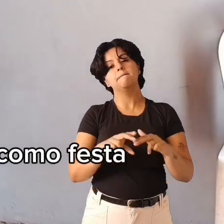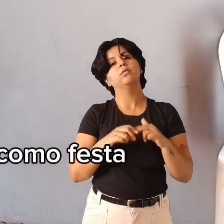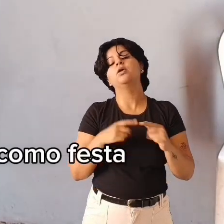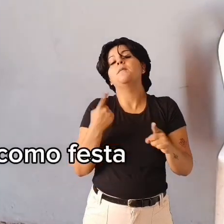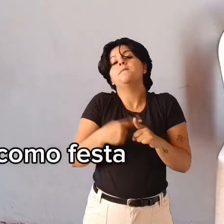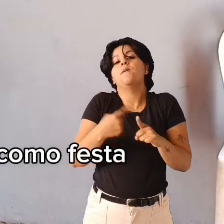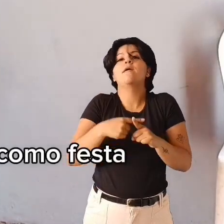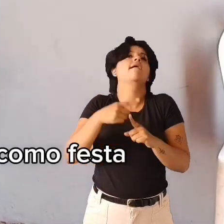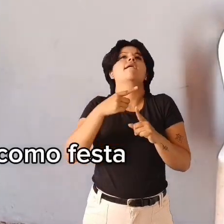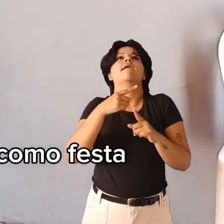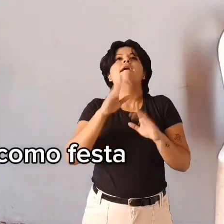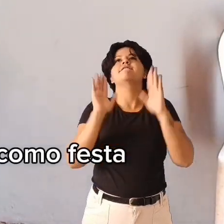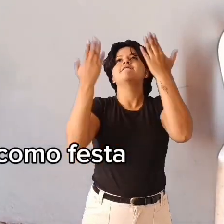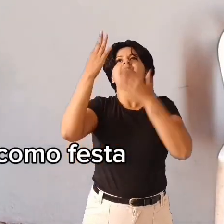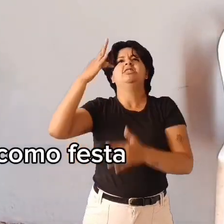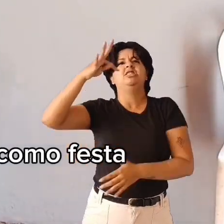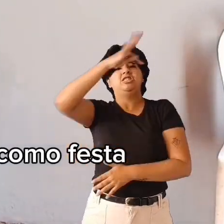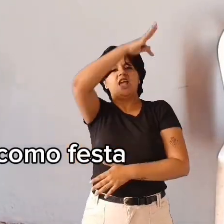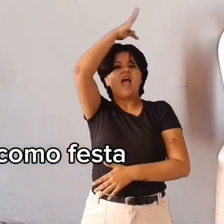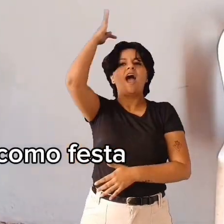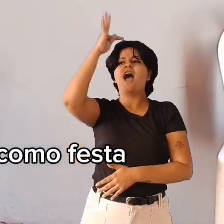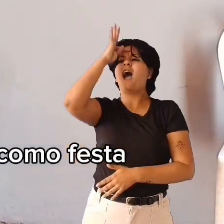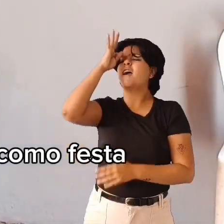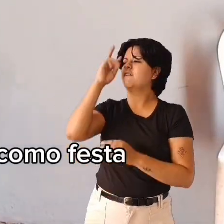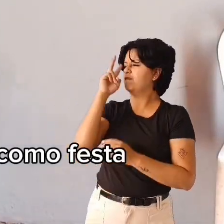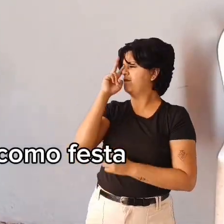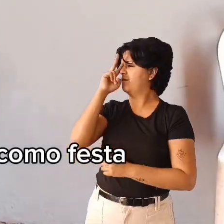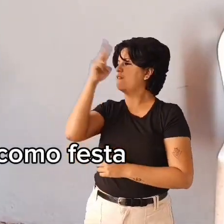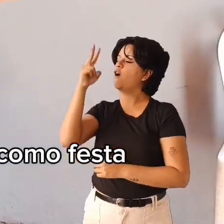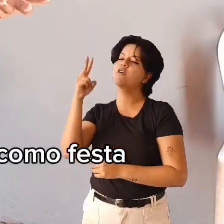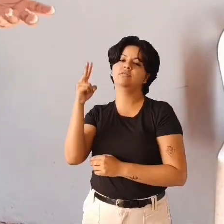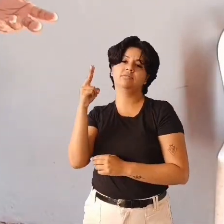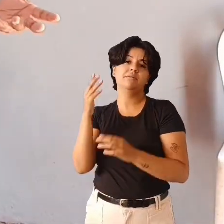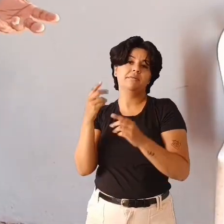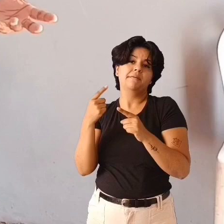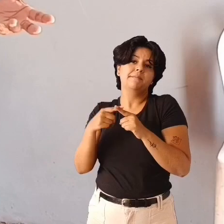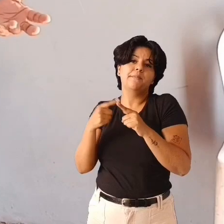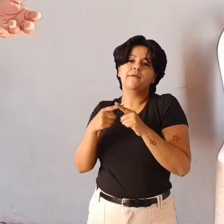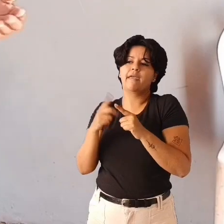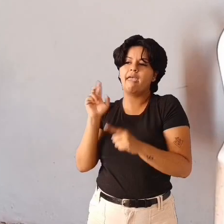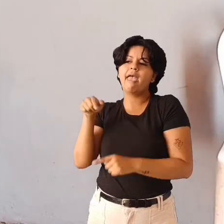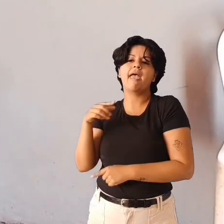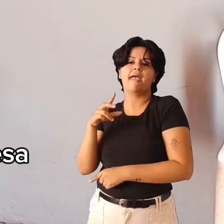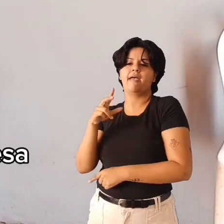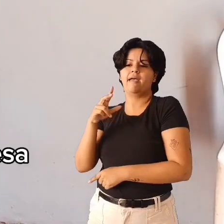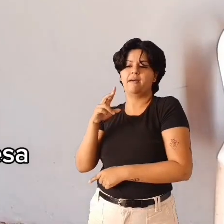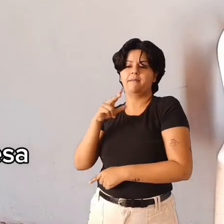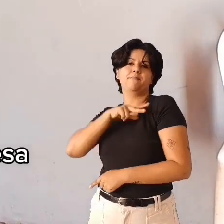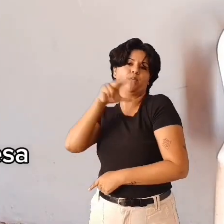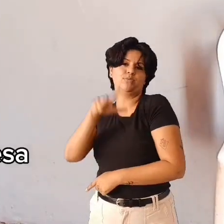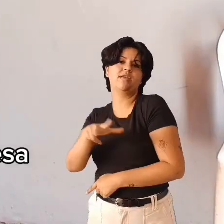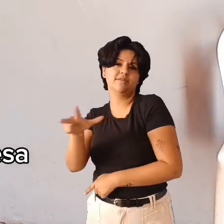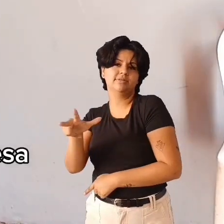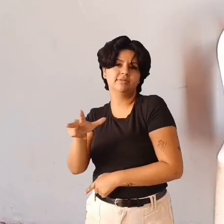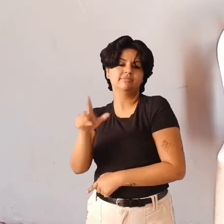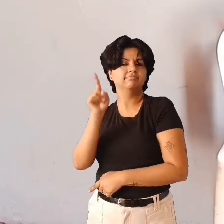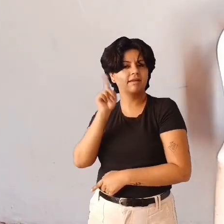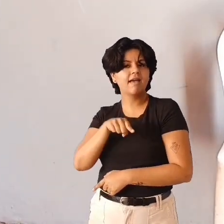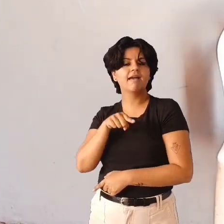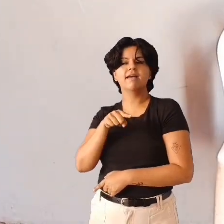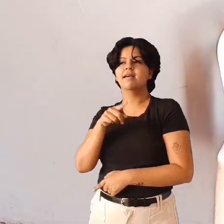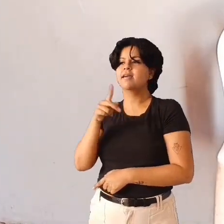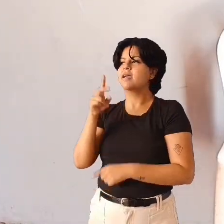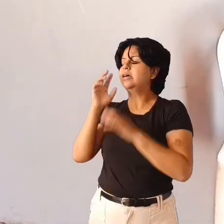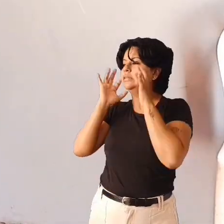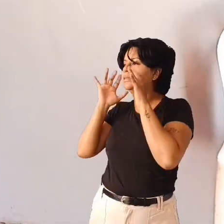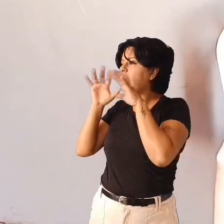Por que Santiago tem toda essa força como festa? É justamente por isso, porque é uma festa de origem portuguesa. É